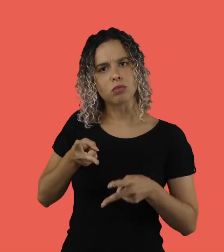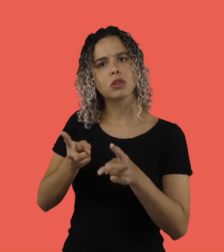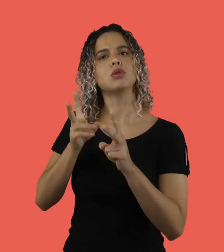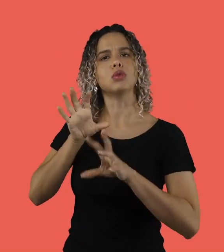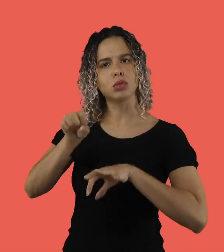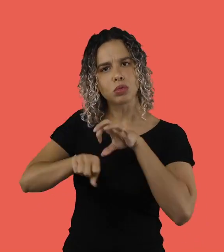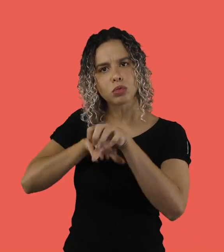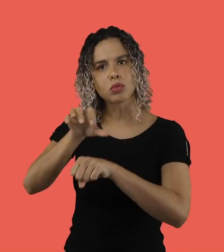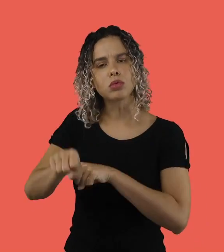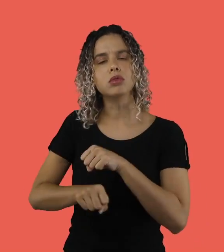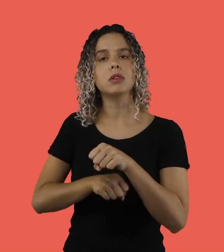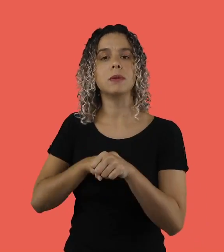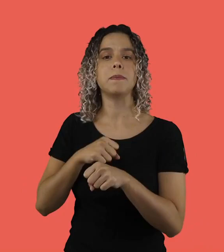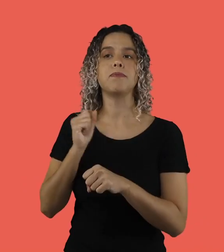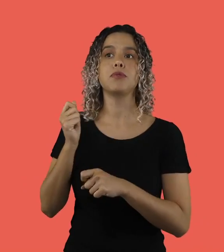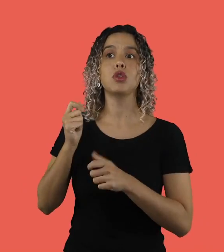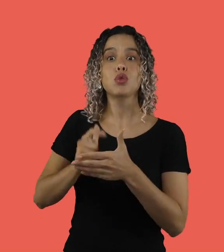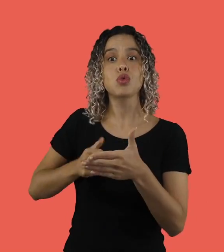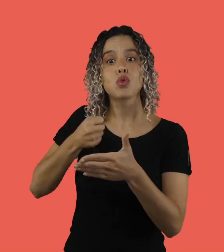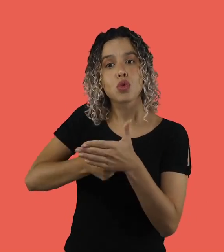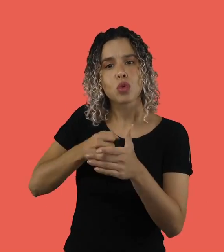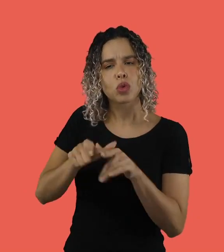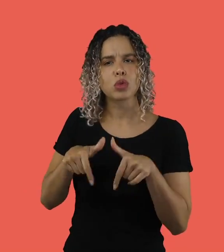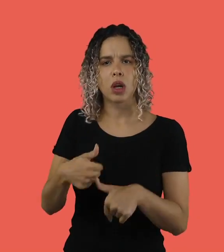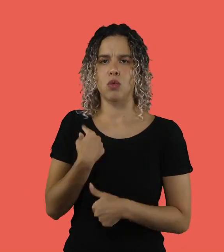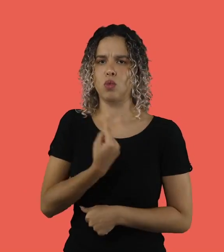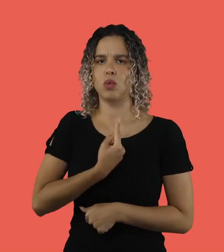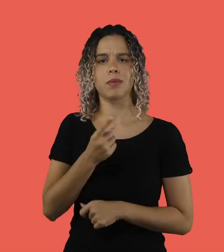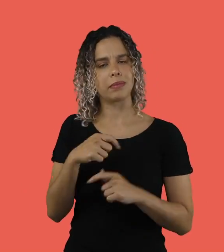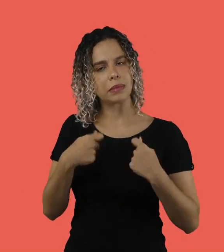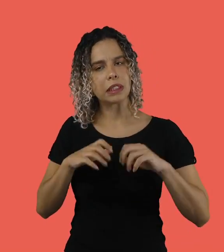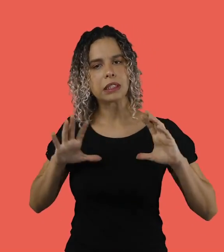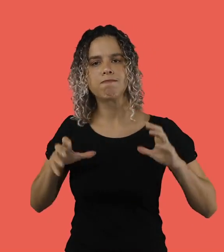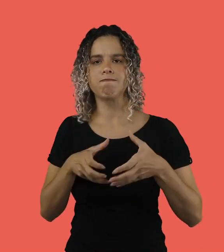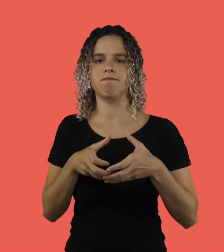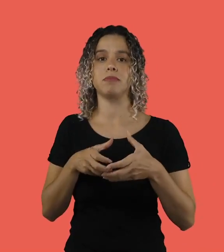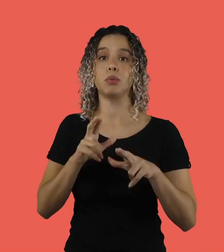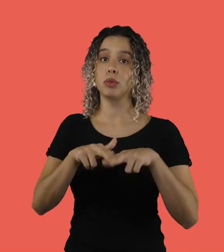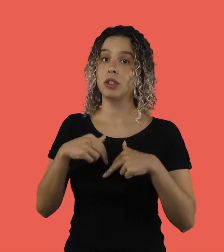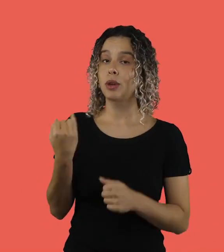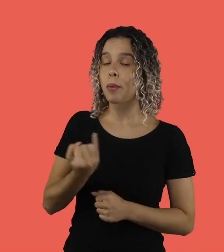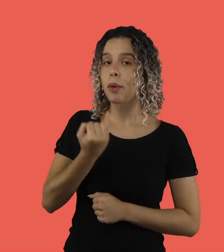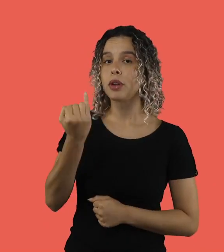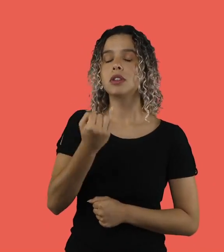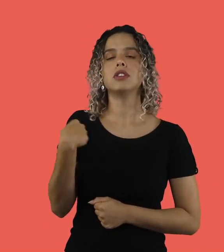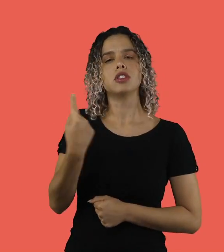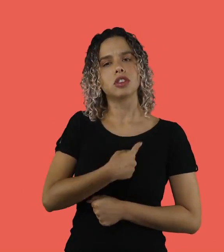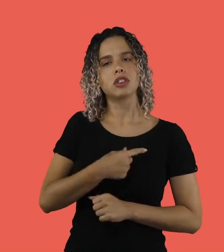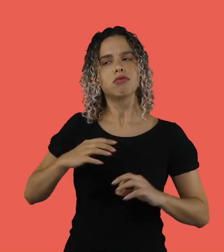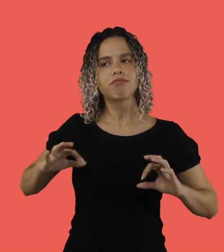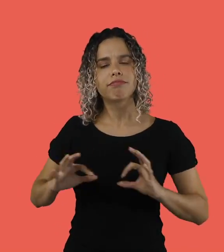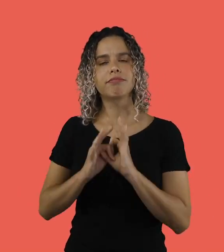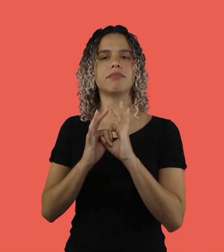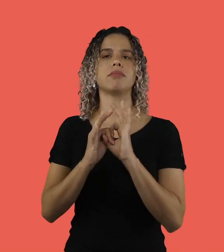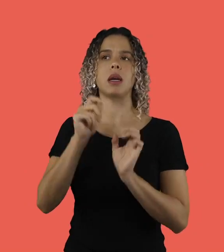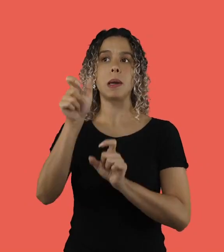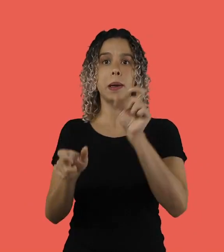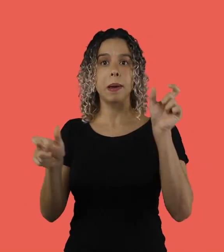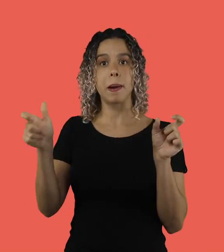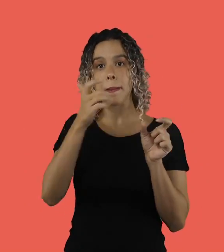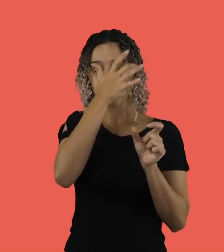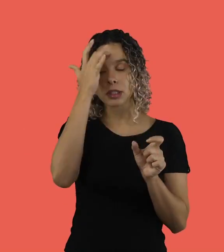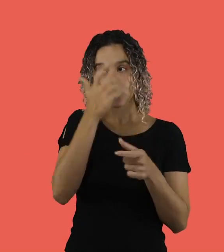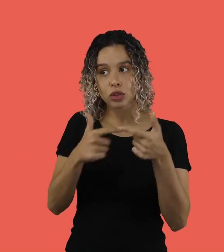e essa luta também não pode ser uma luta individual, tem que ser uma luta coletiva. Então, por isso que é muito importante que a gente se una com